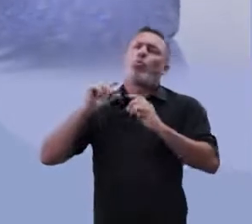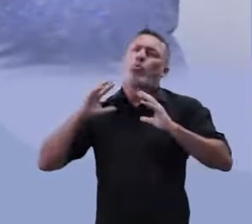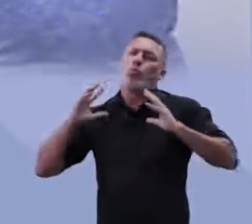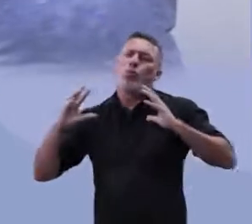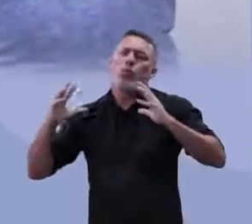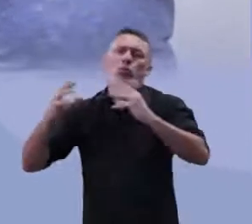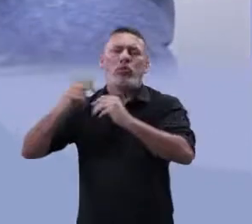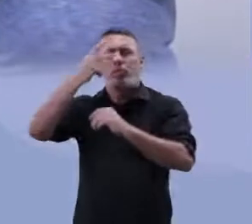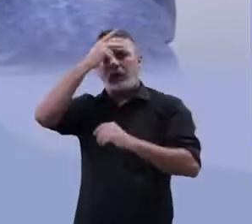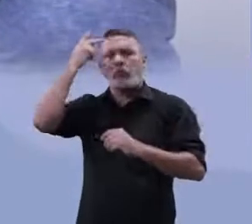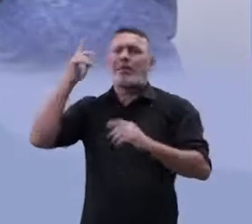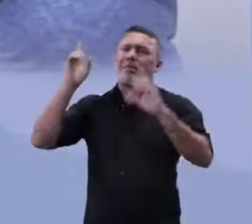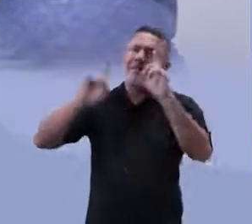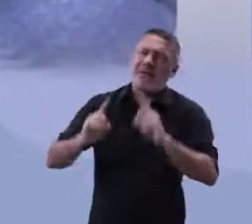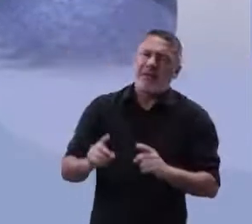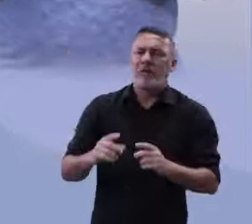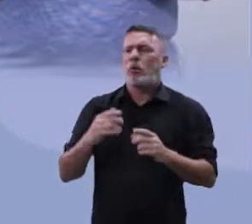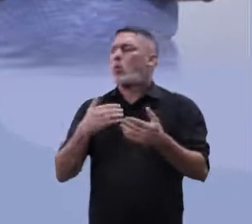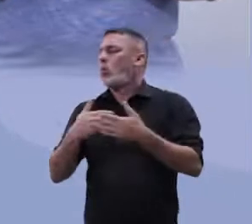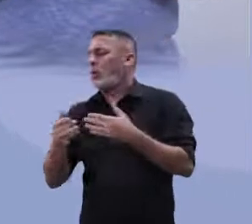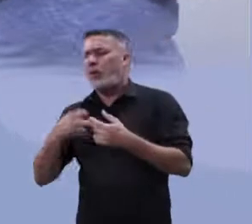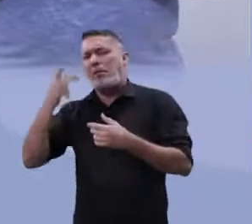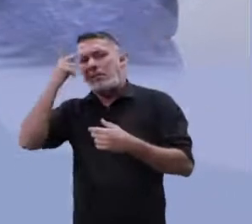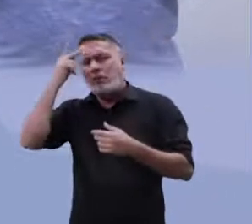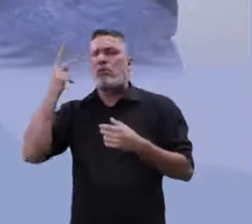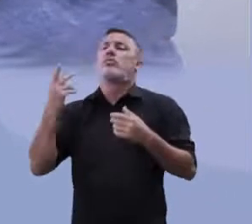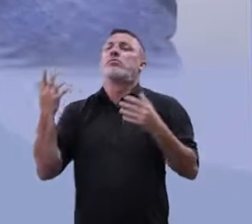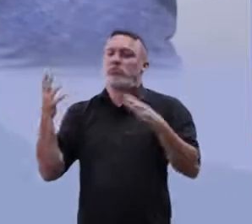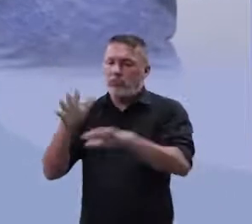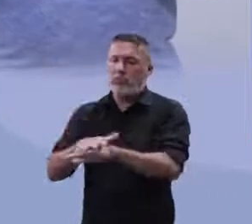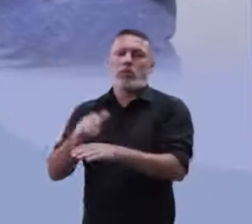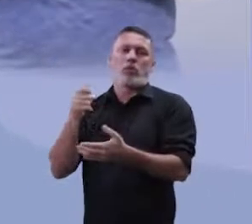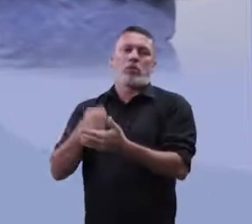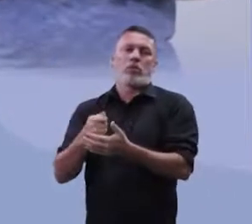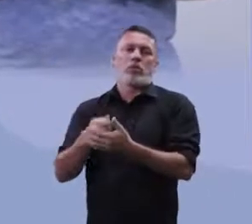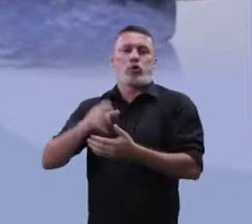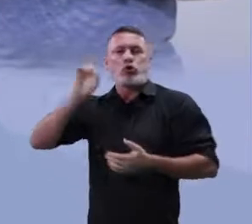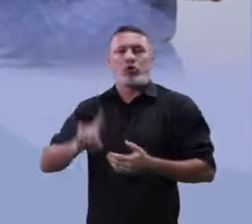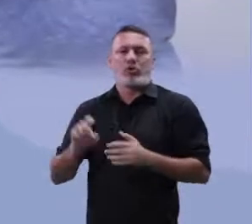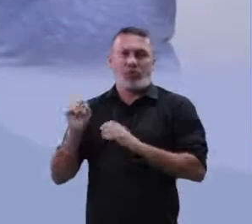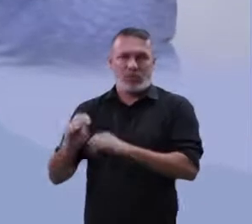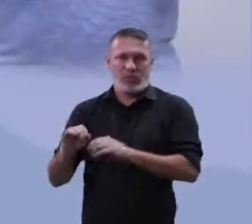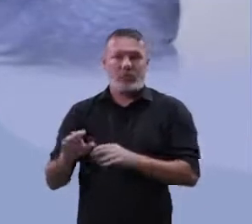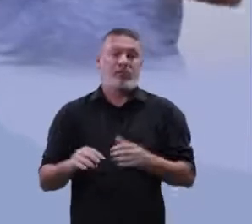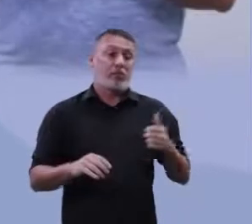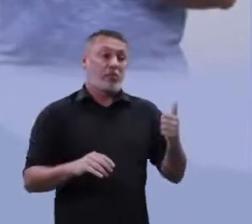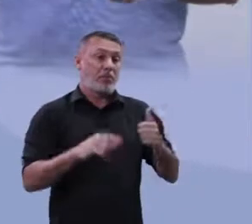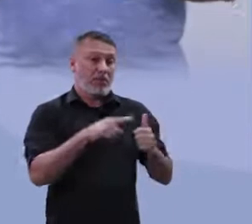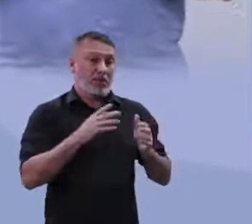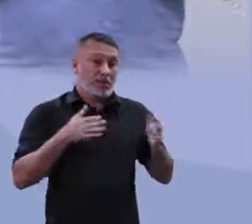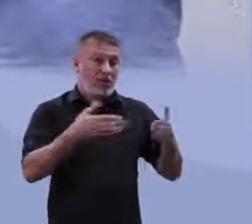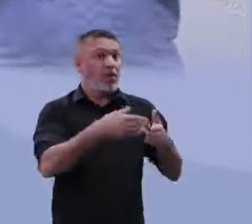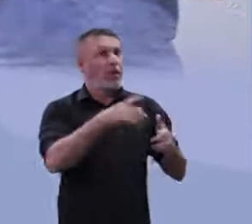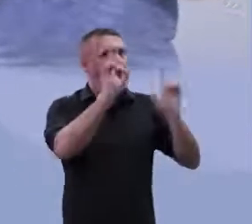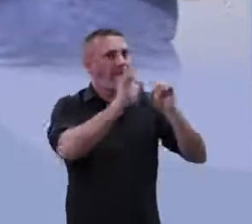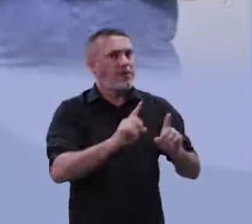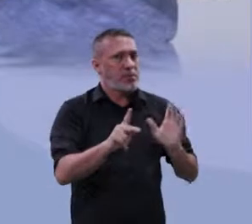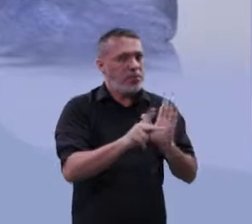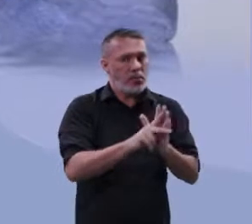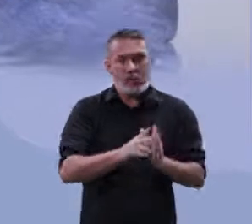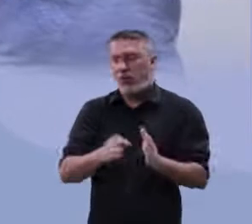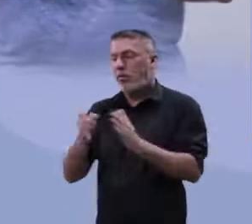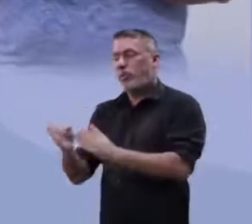que todas as pessoas, deficientes ou não, têm acesso direito à escolarização. Então, a primeira vai trabalhar com pessoas que